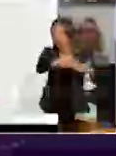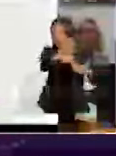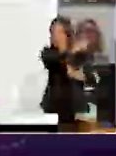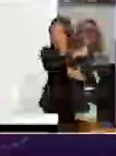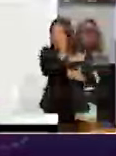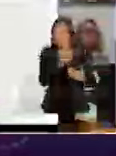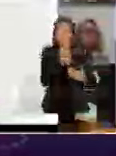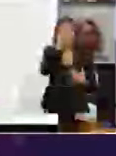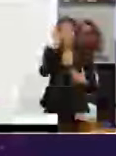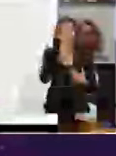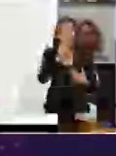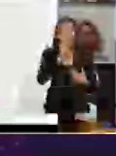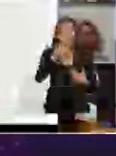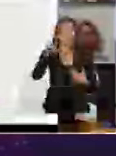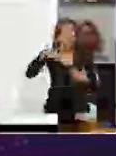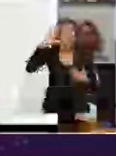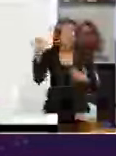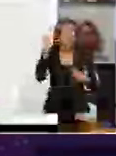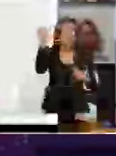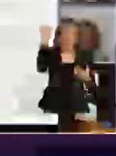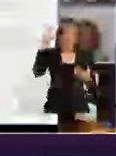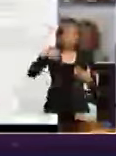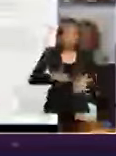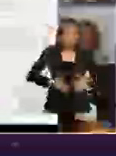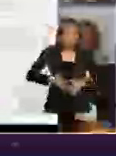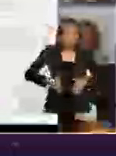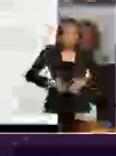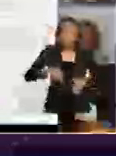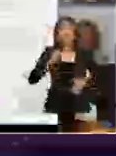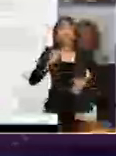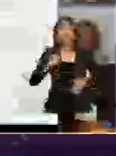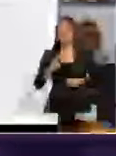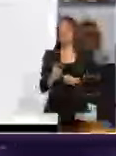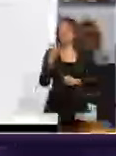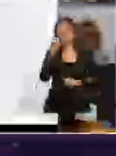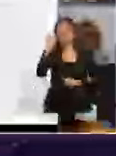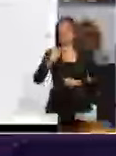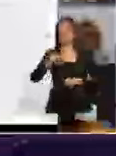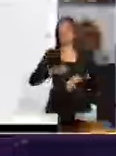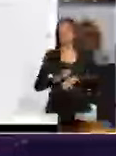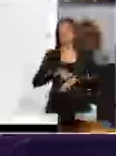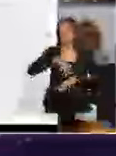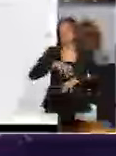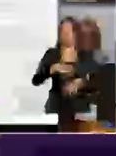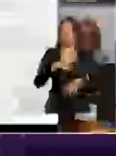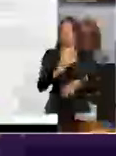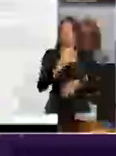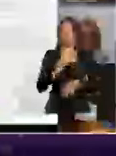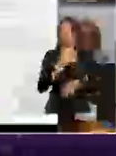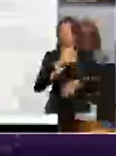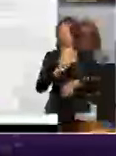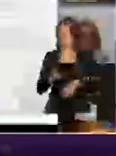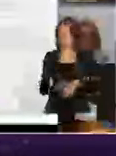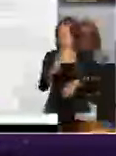a vacinação levou a muito mais graves quadros gastrointestinais do que a prevenção de infecções. Em relação à dengue, já é sabido por